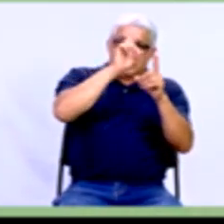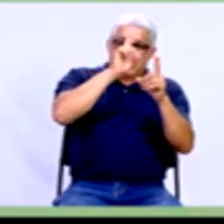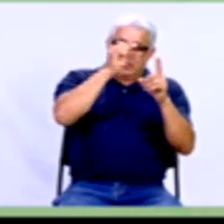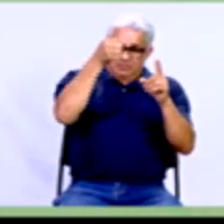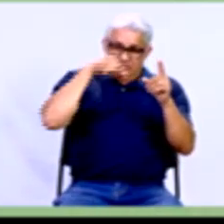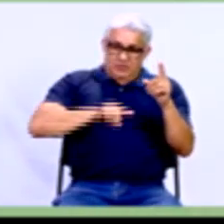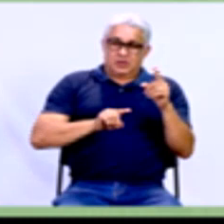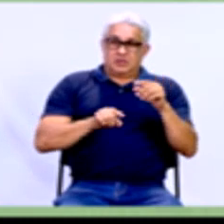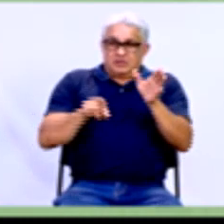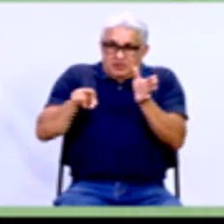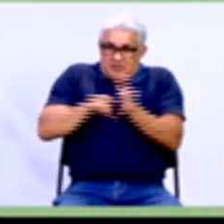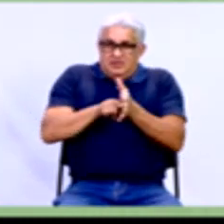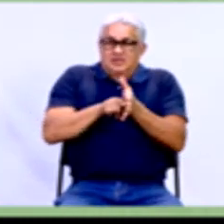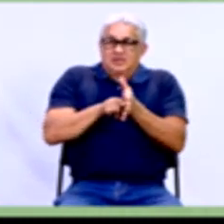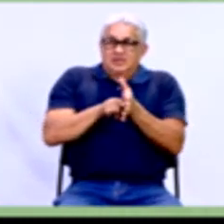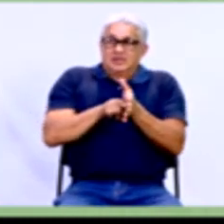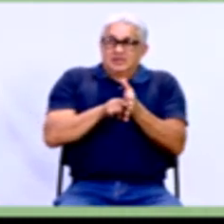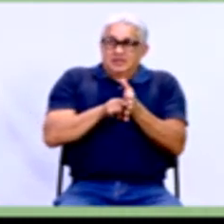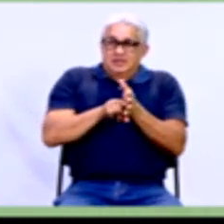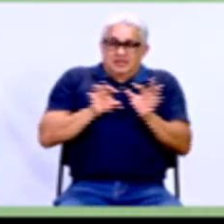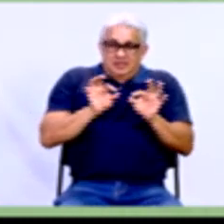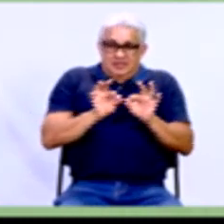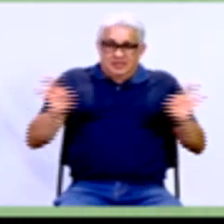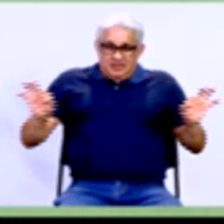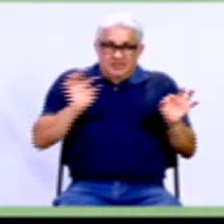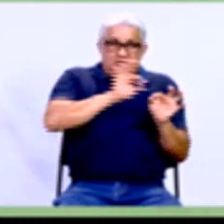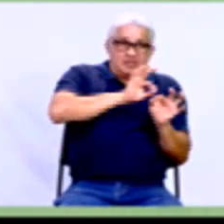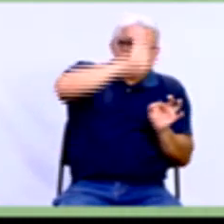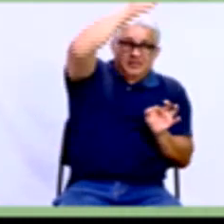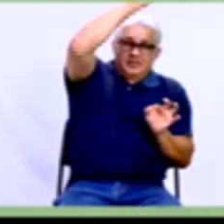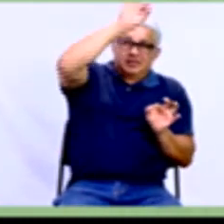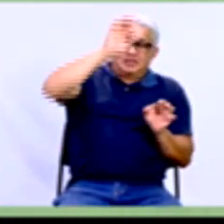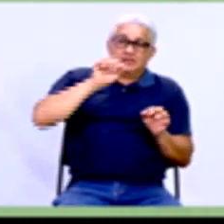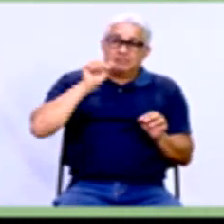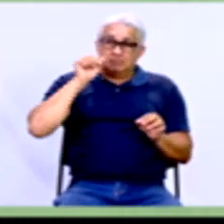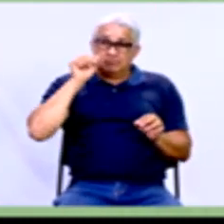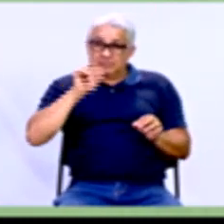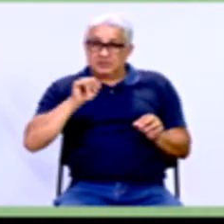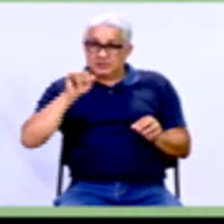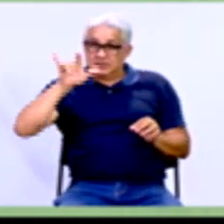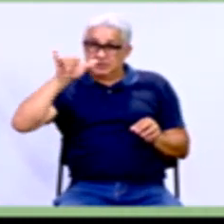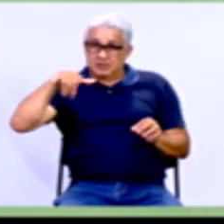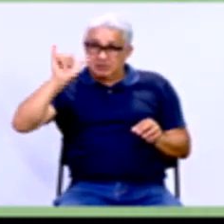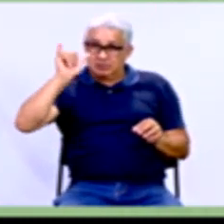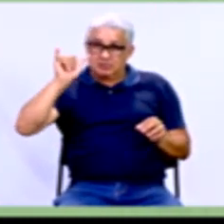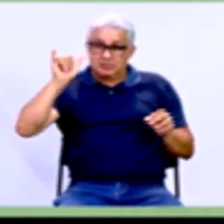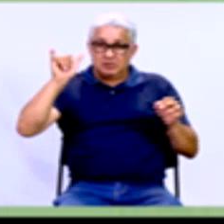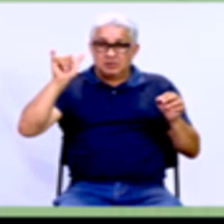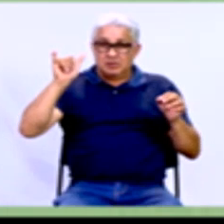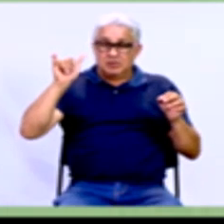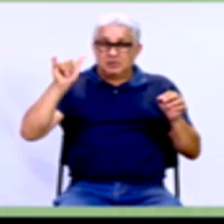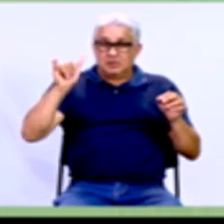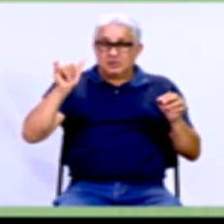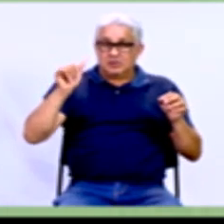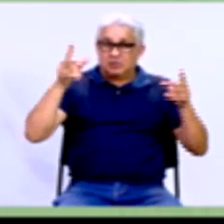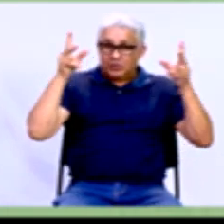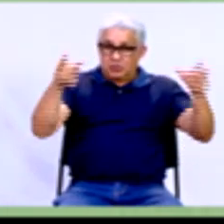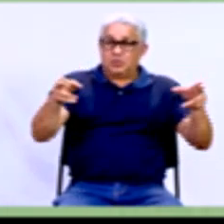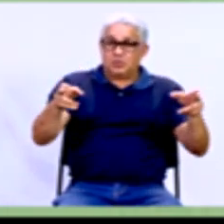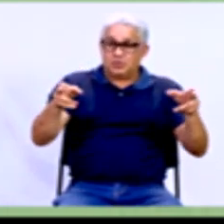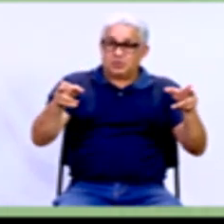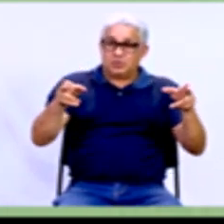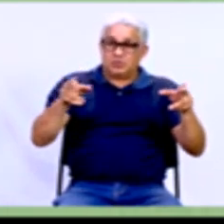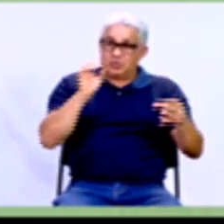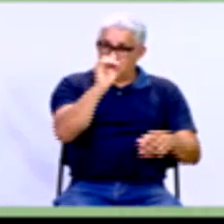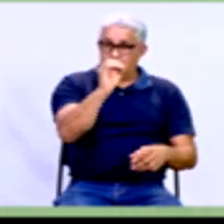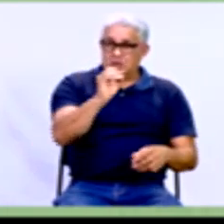abaixo da linha, o D é negativo. E se o valor y observado é igual ao valor y previsto, o D é igual a zero.